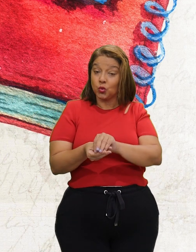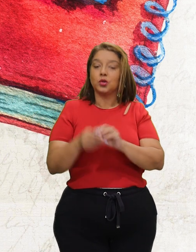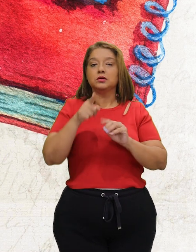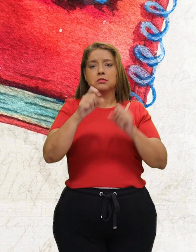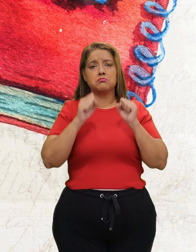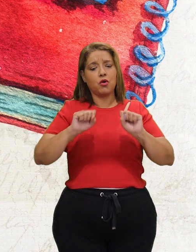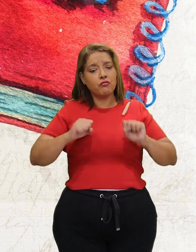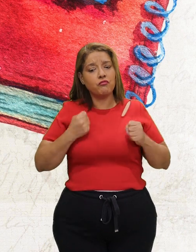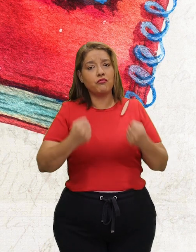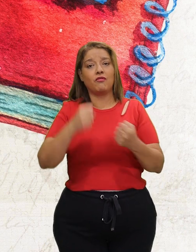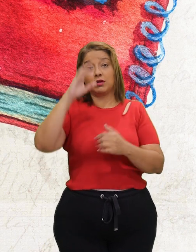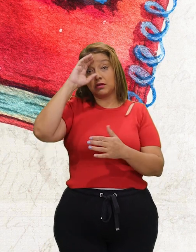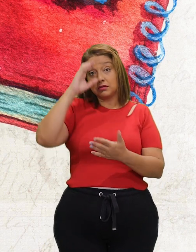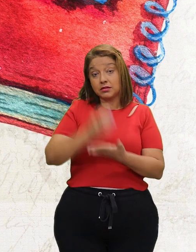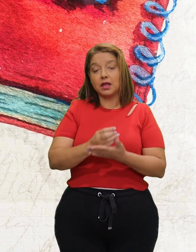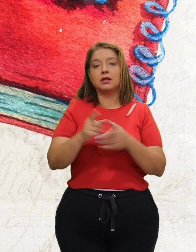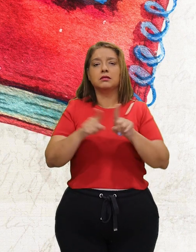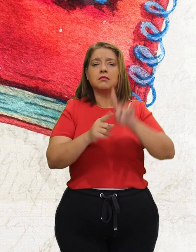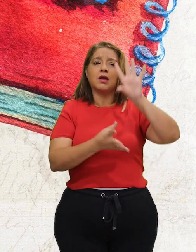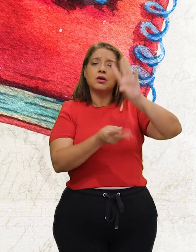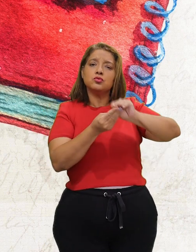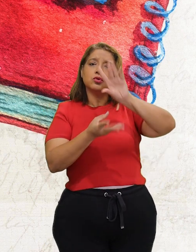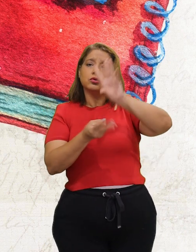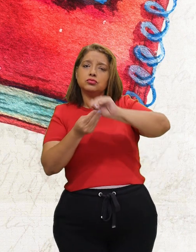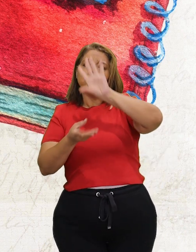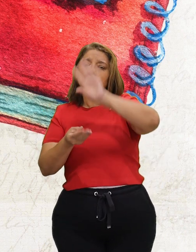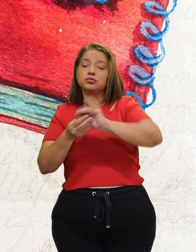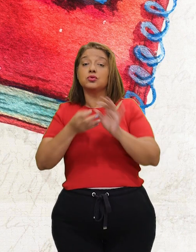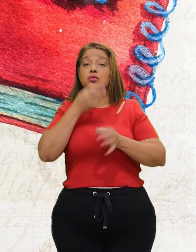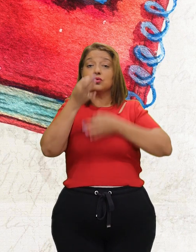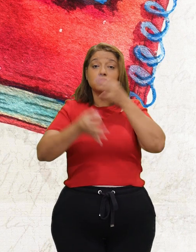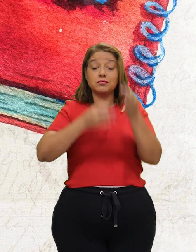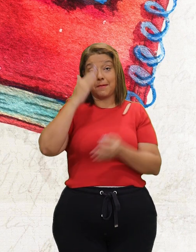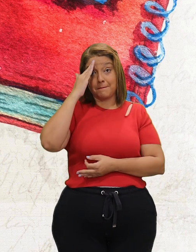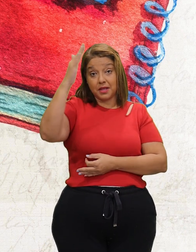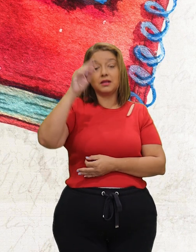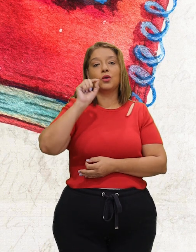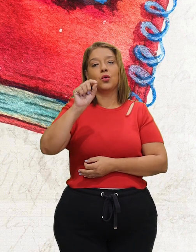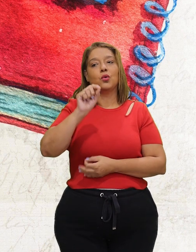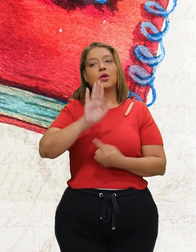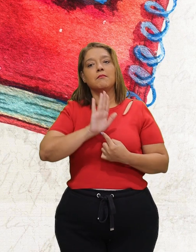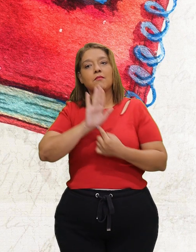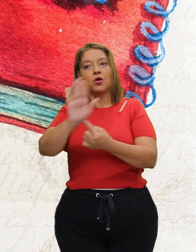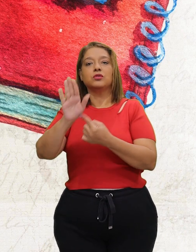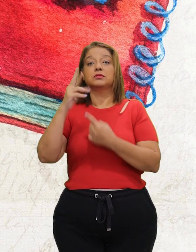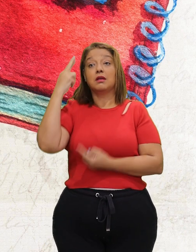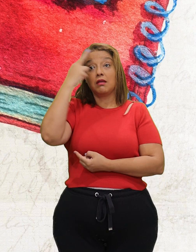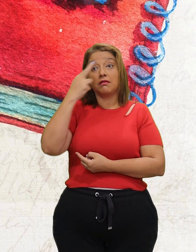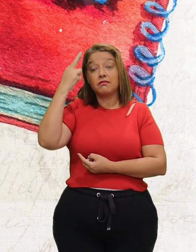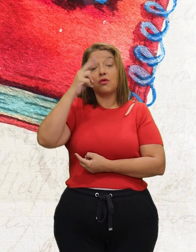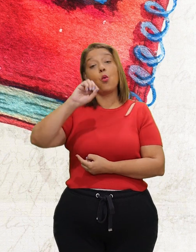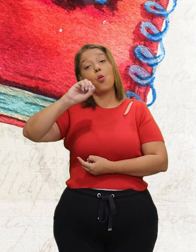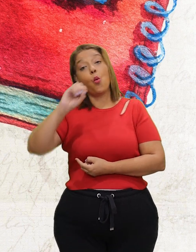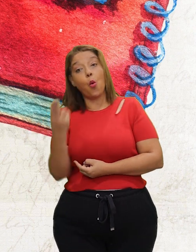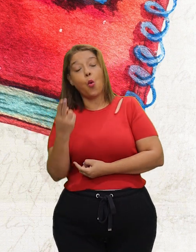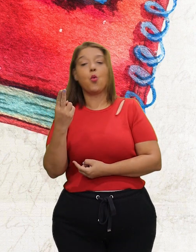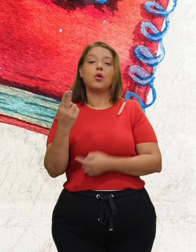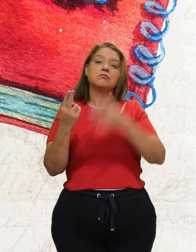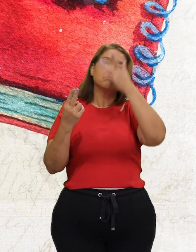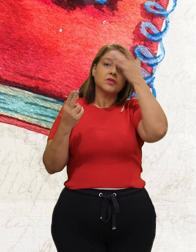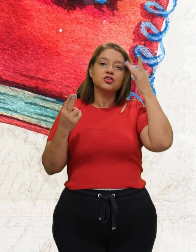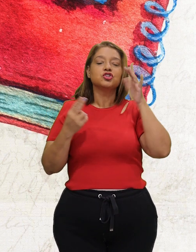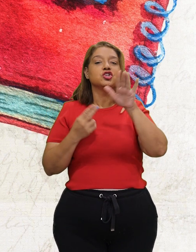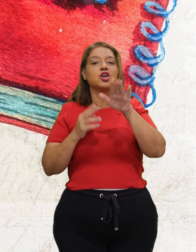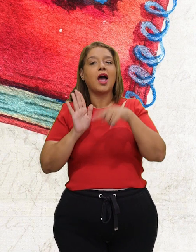reforce a tese e resuma os principais argumentos, finalizando com uma reflexão ou um chamado